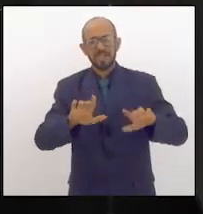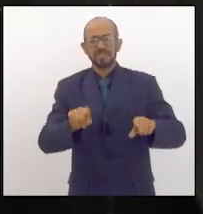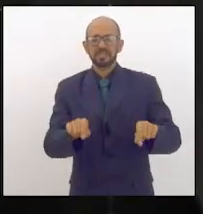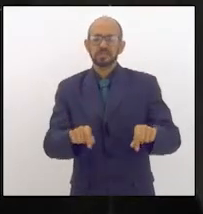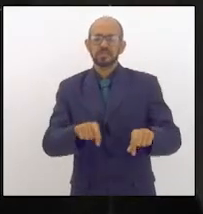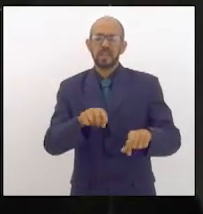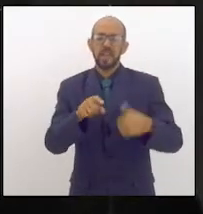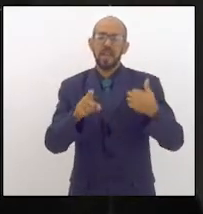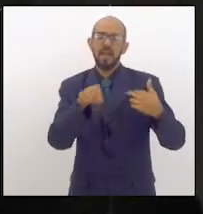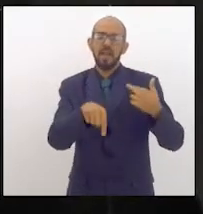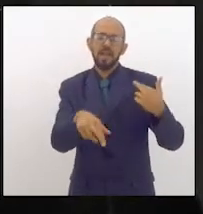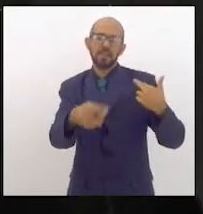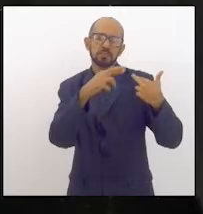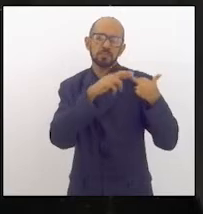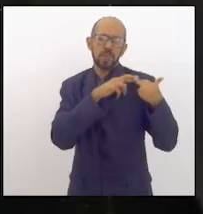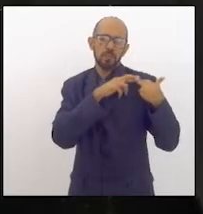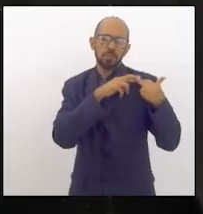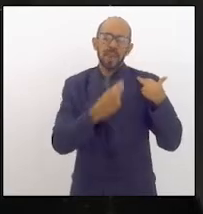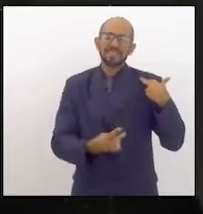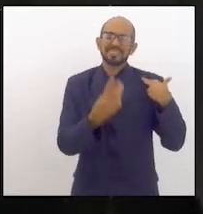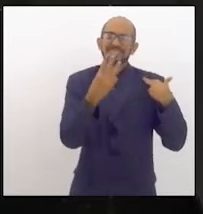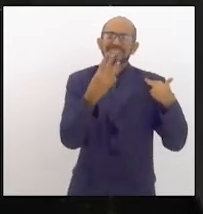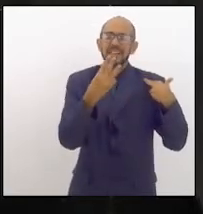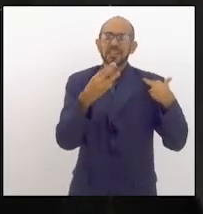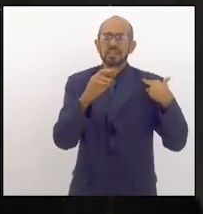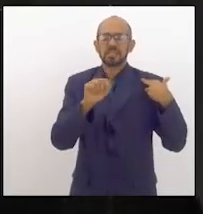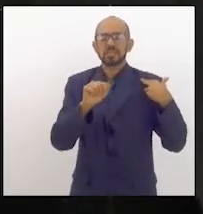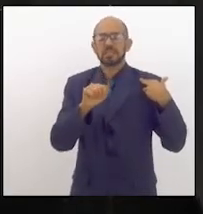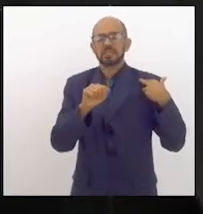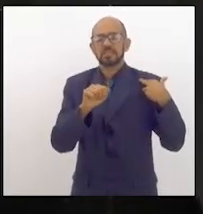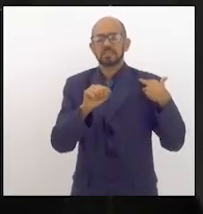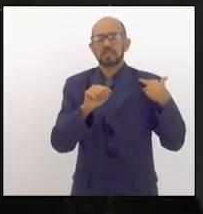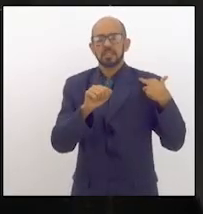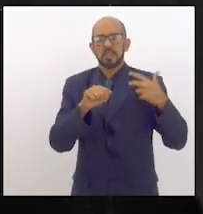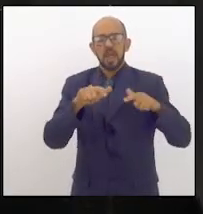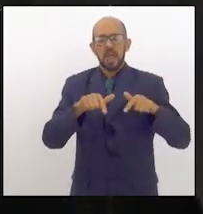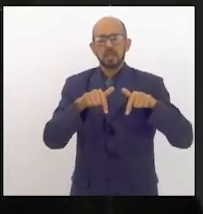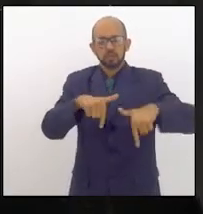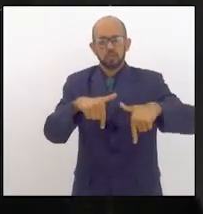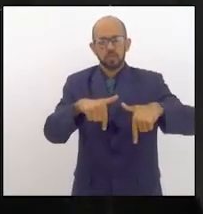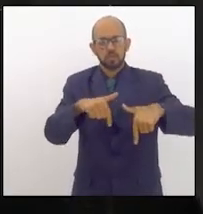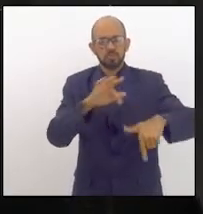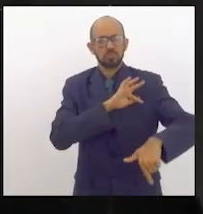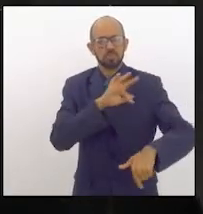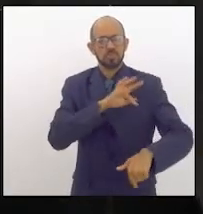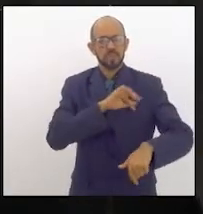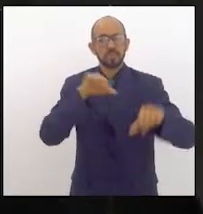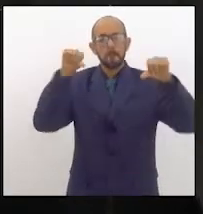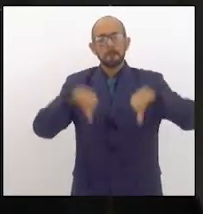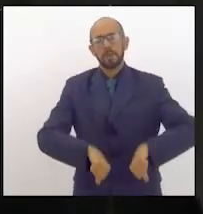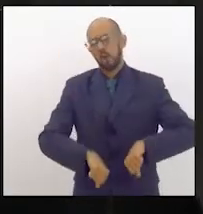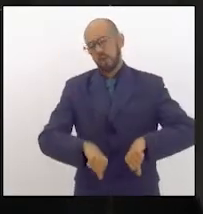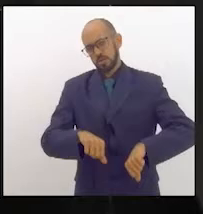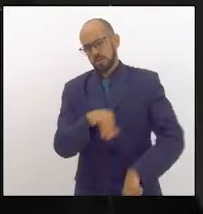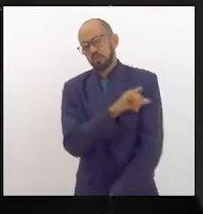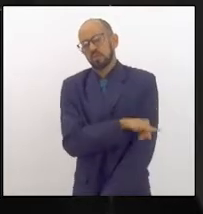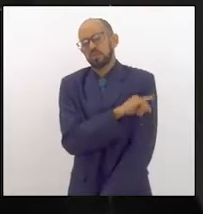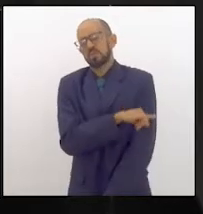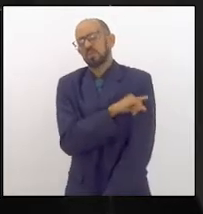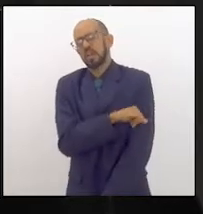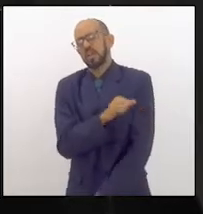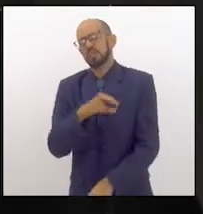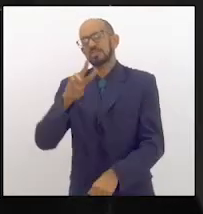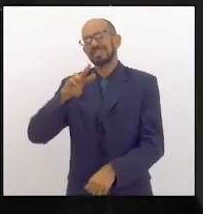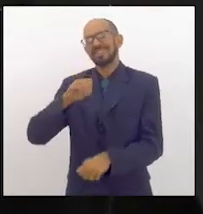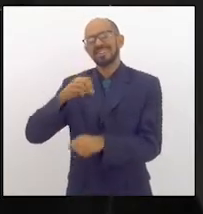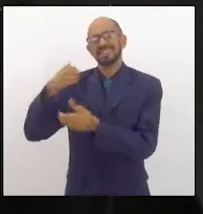responsável pelas três maiores três entre as cinco maiores chacinas no estado do Rio de Janeiro e nos últimos 30